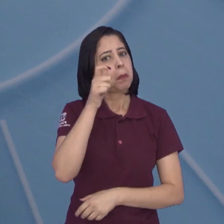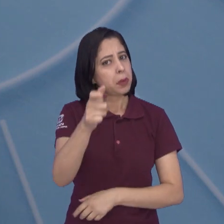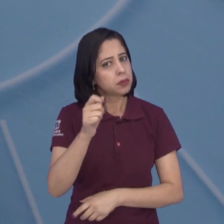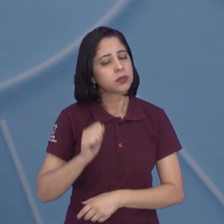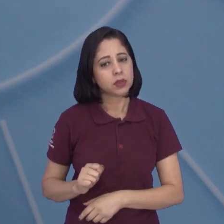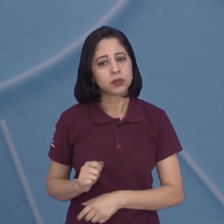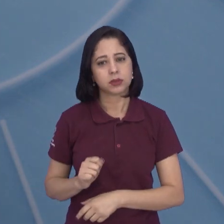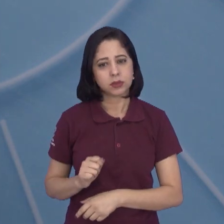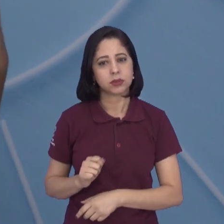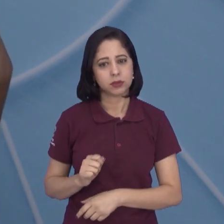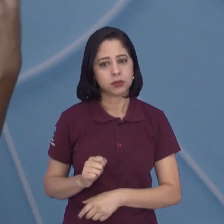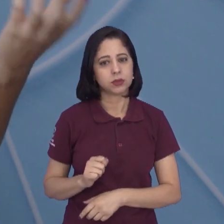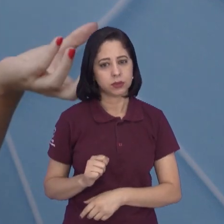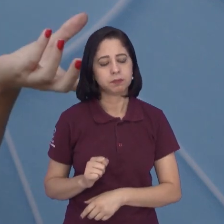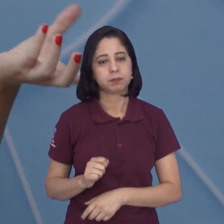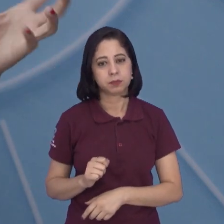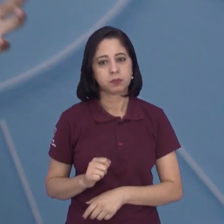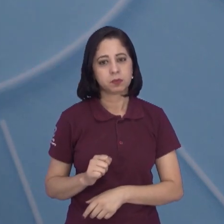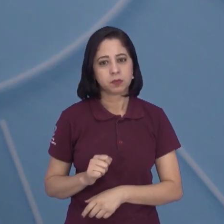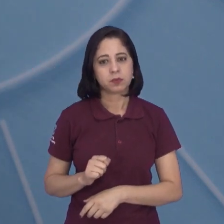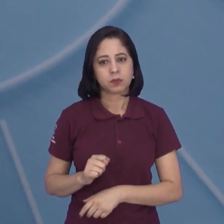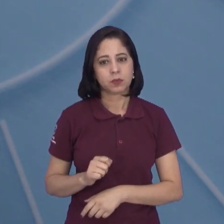Você disse que é previsto também um